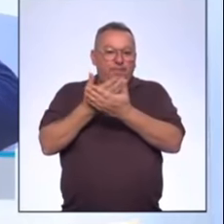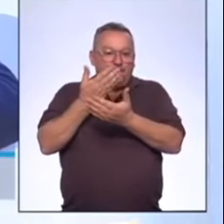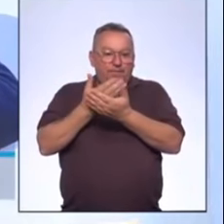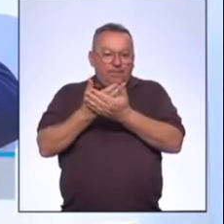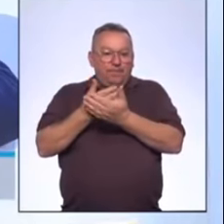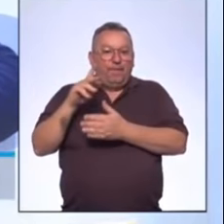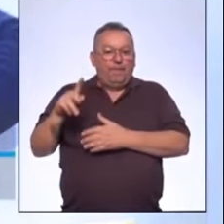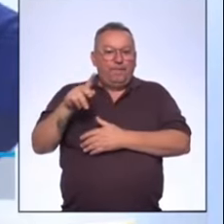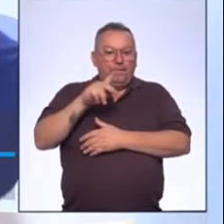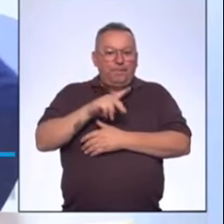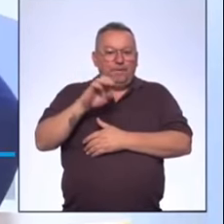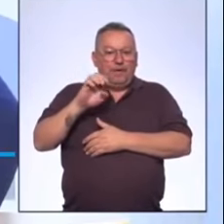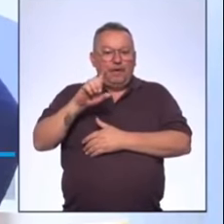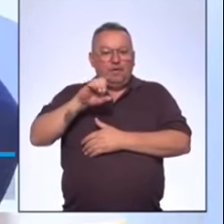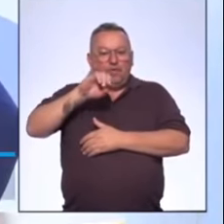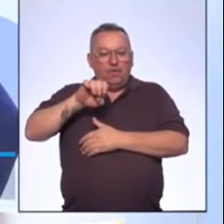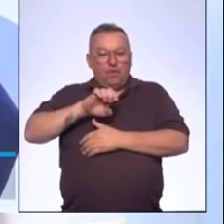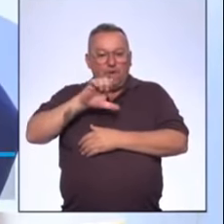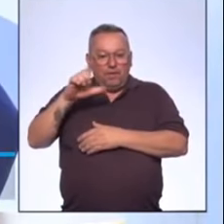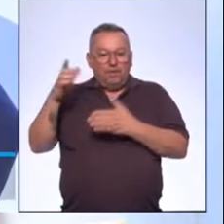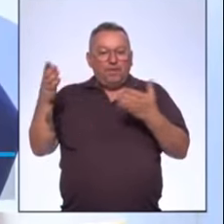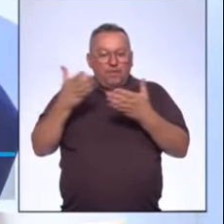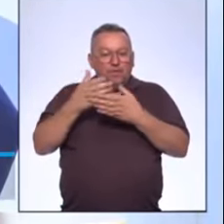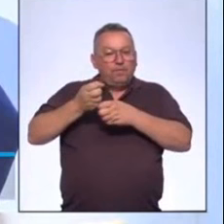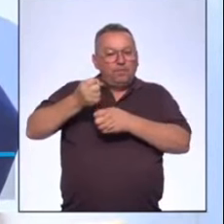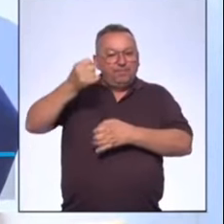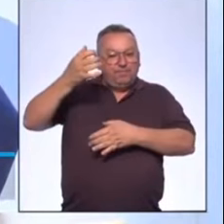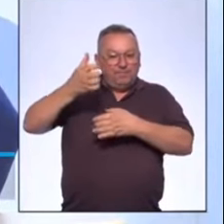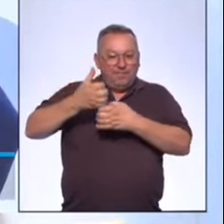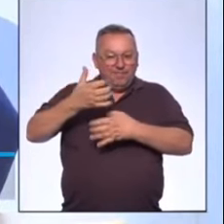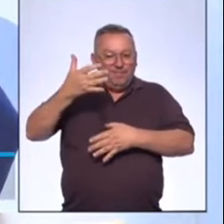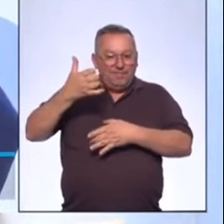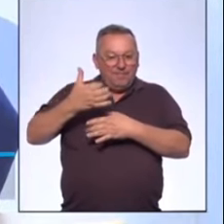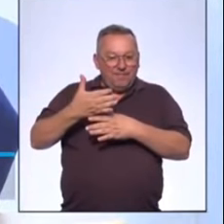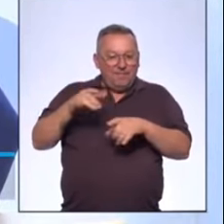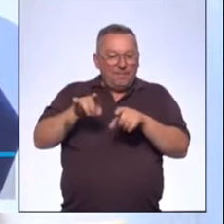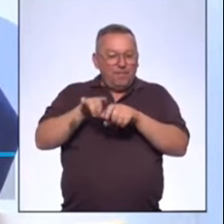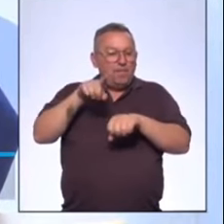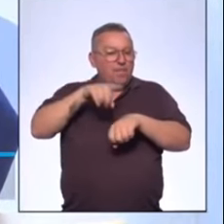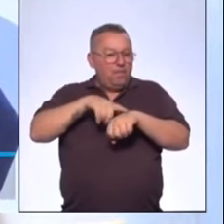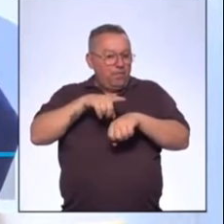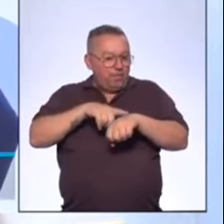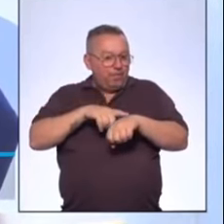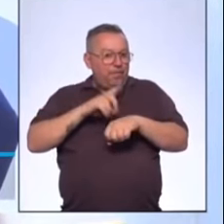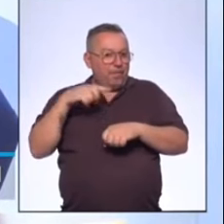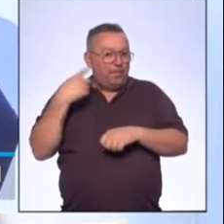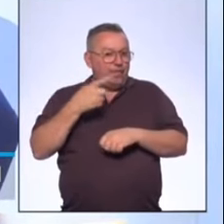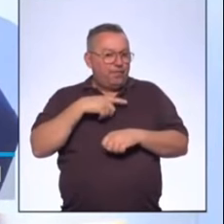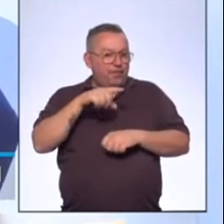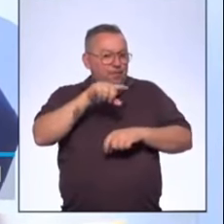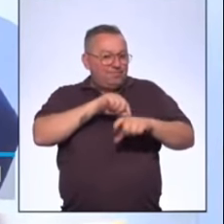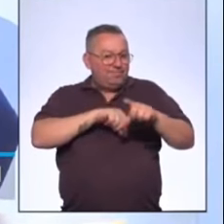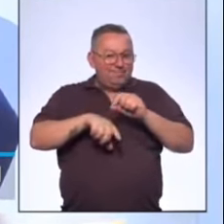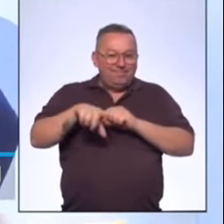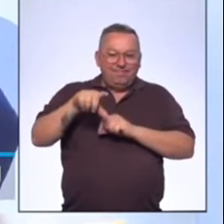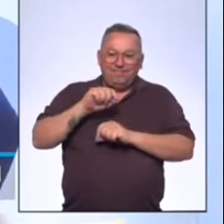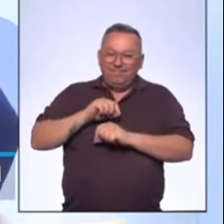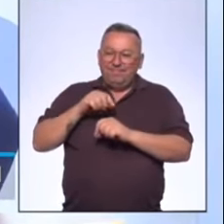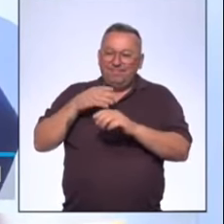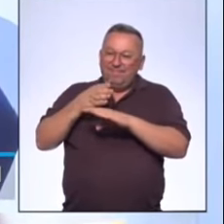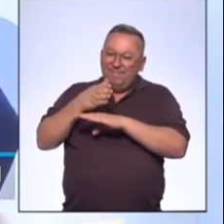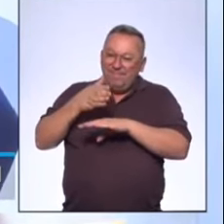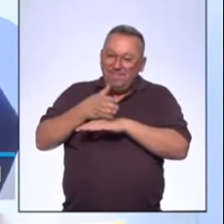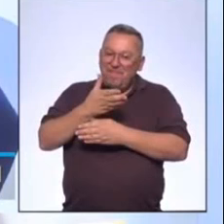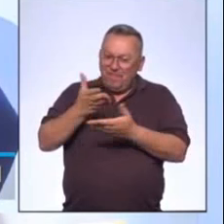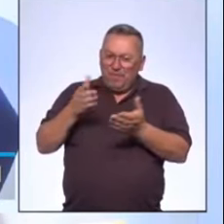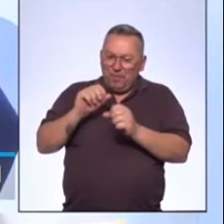com o professor Ed Joel. Eu estarei aqui na mediação, sobretudo na hora do chat, que nós vamos selecionar aí as grandes participações.